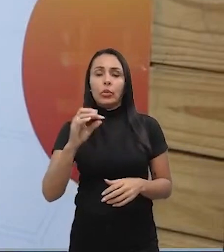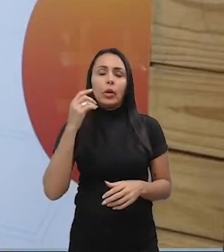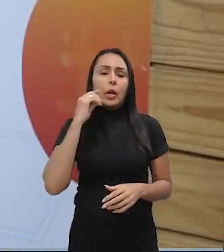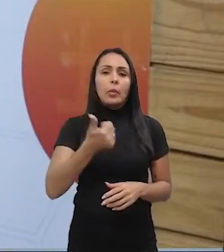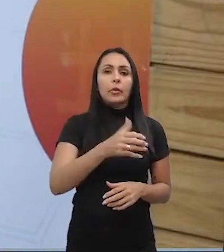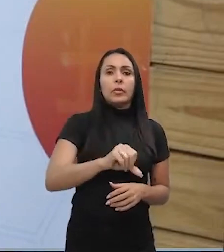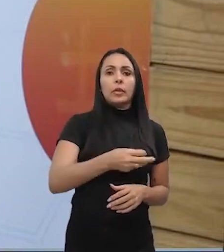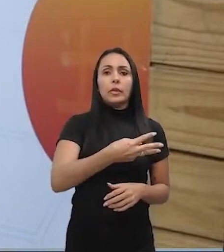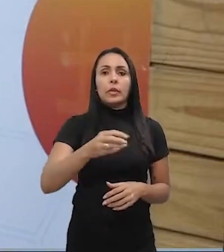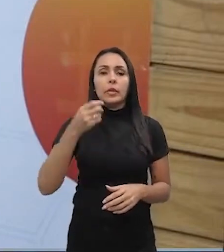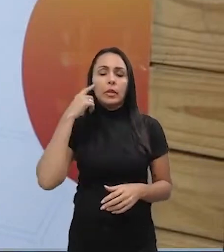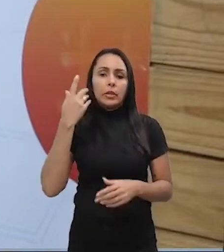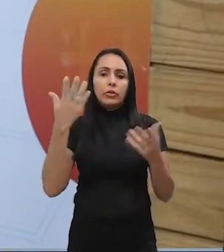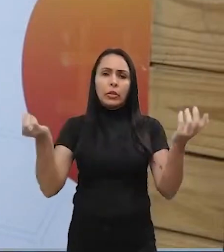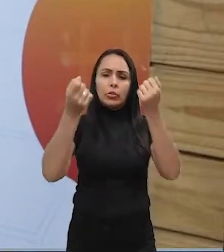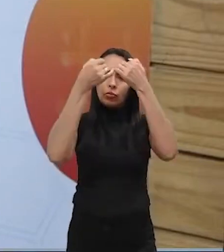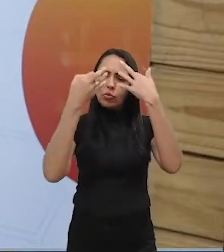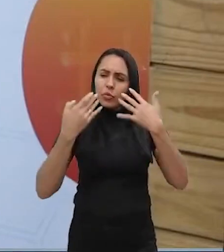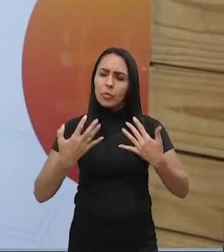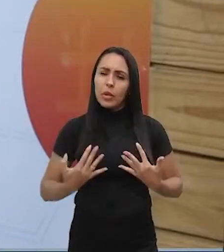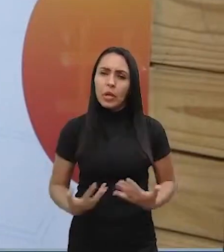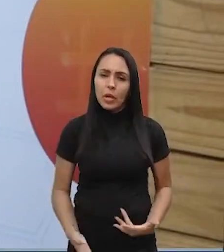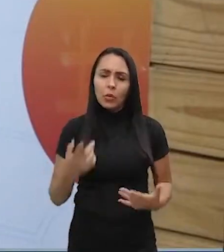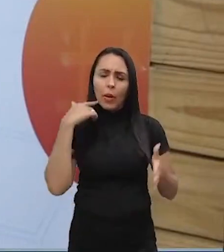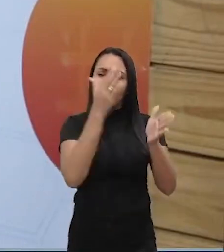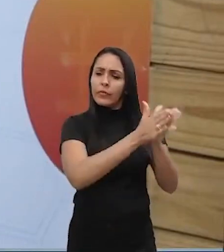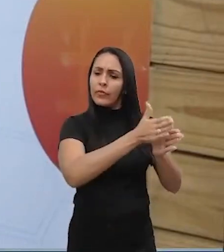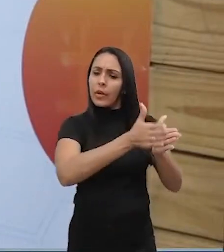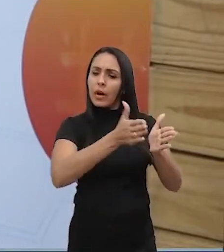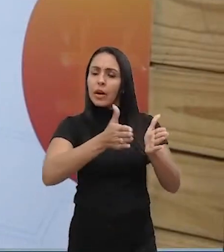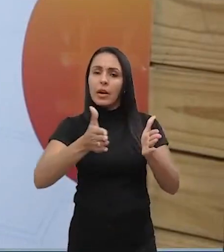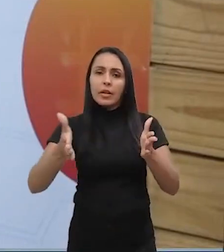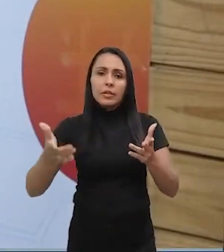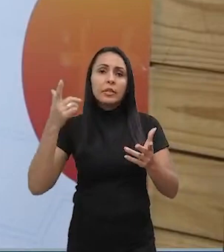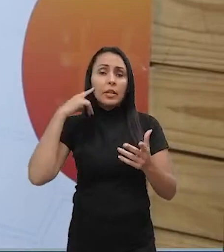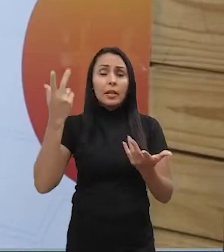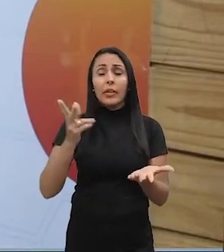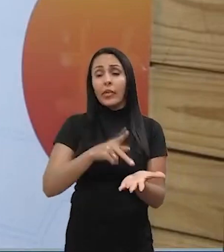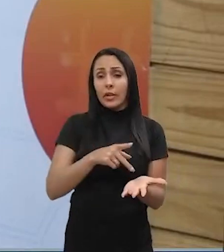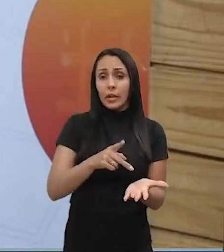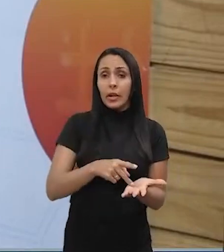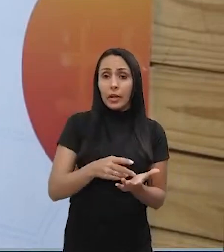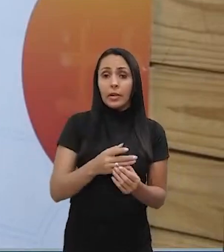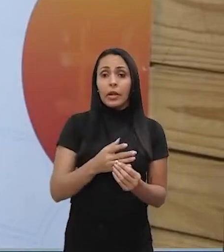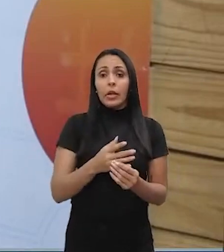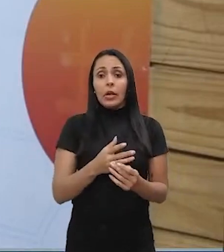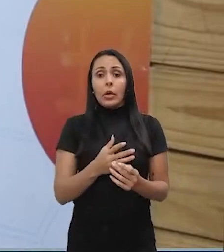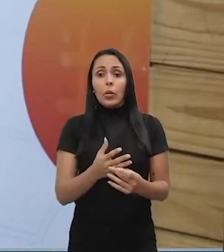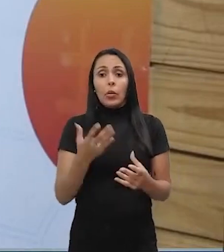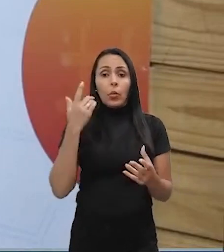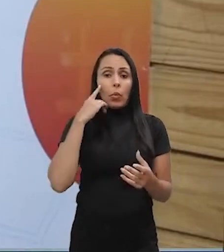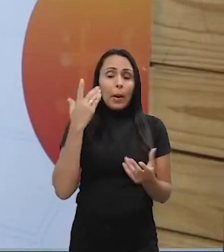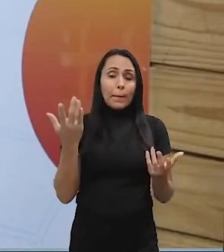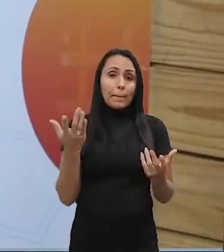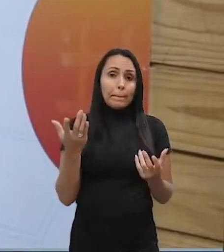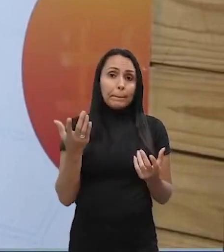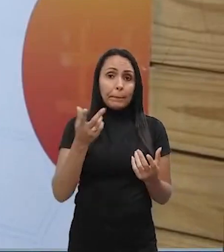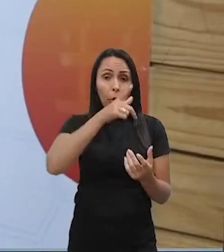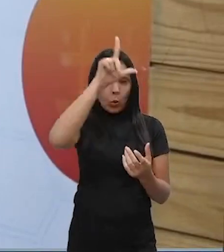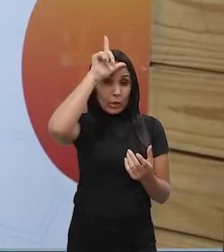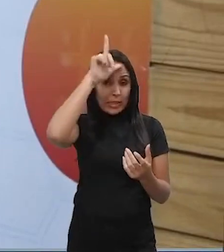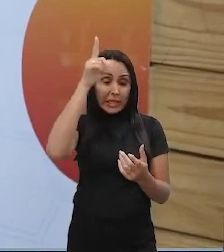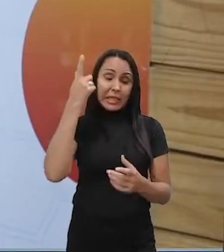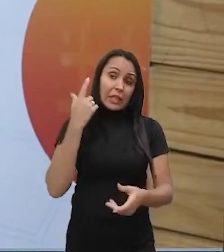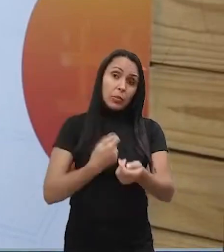1930, traz para nós já destrinchado todas as fases, que ele é, na verdade, uma das sumidades que falam sobre administração, gestão